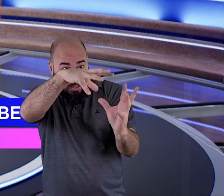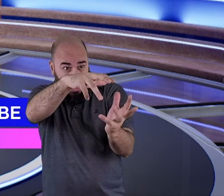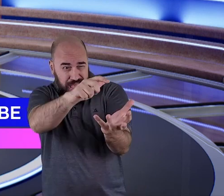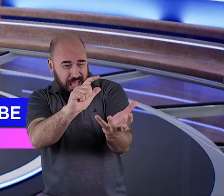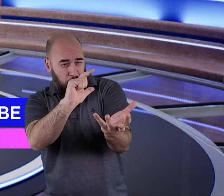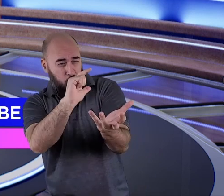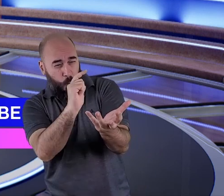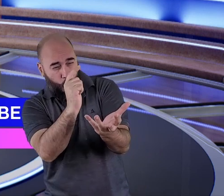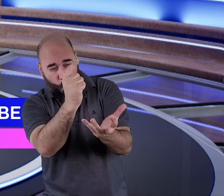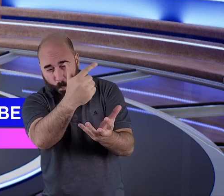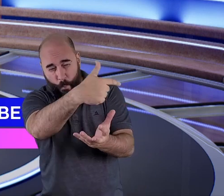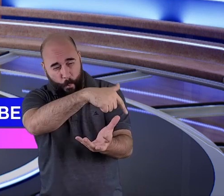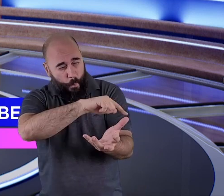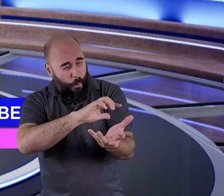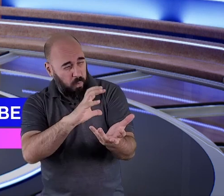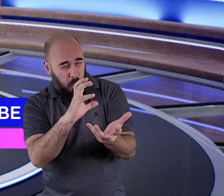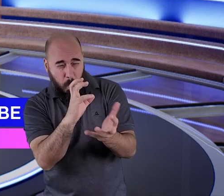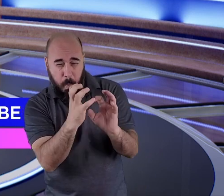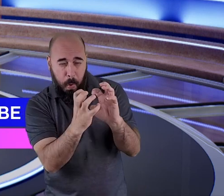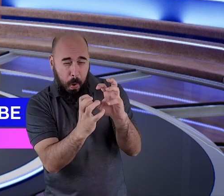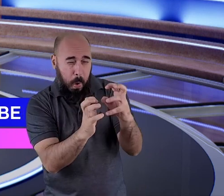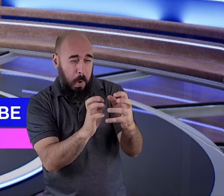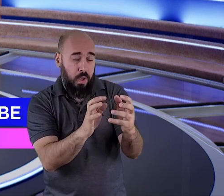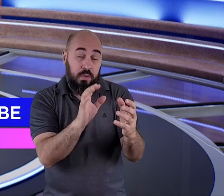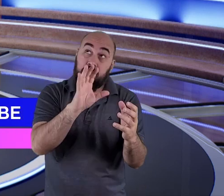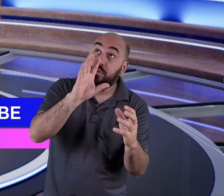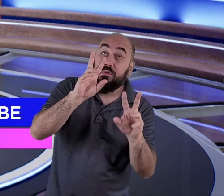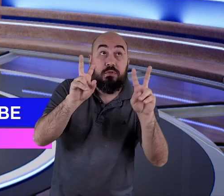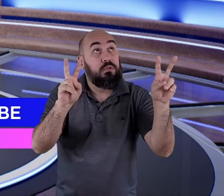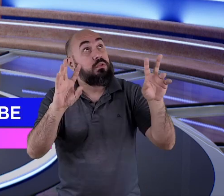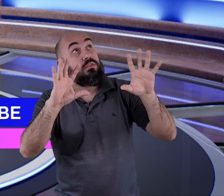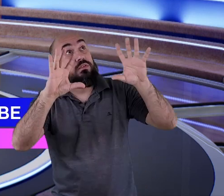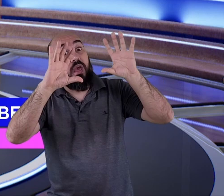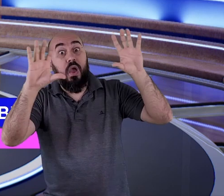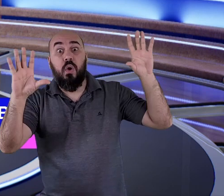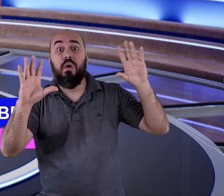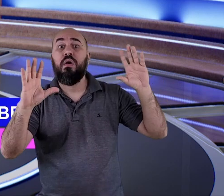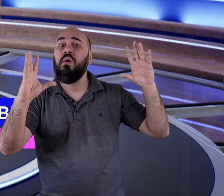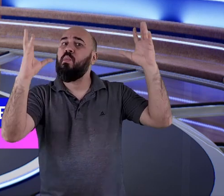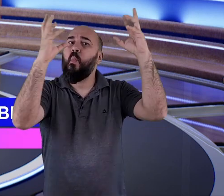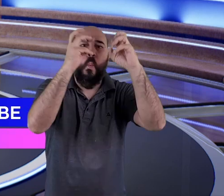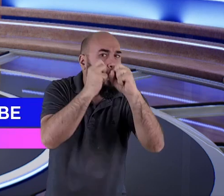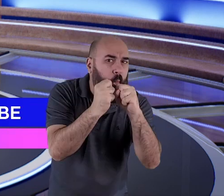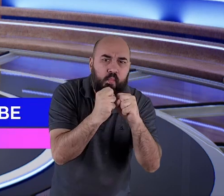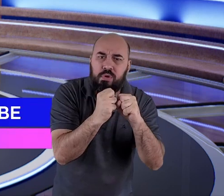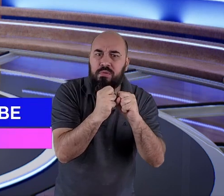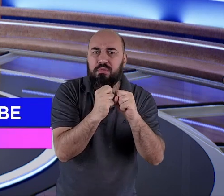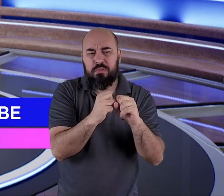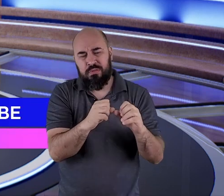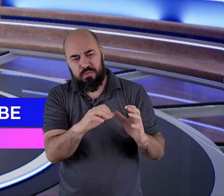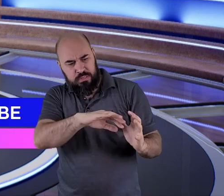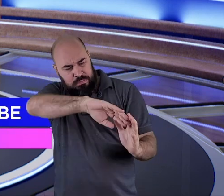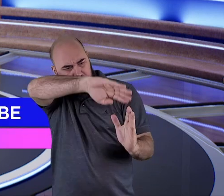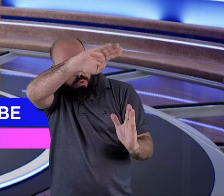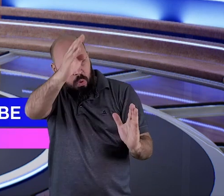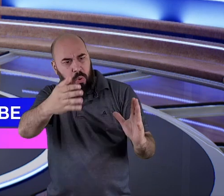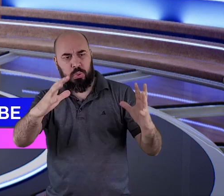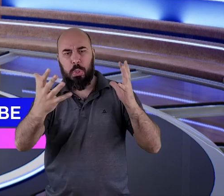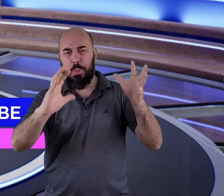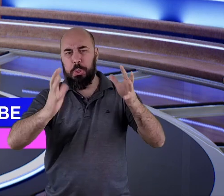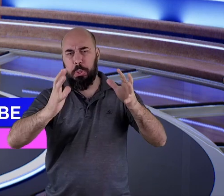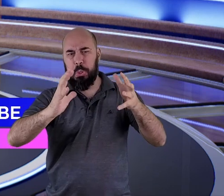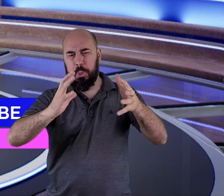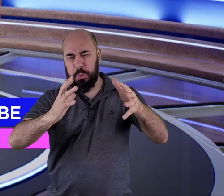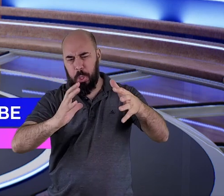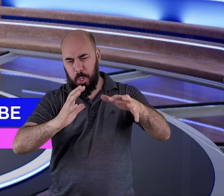vazia. Olhei para os céus e eles não tinham luz. Olhei para os montes e eis que tremiam, e